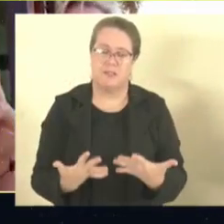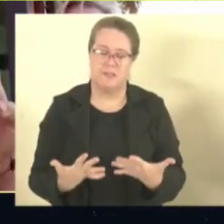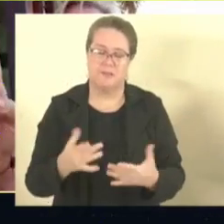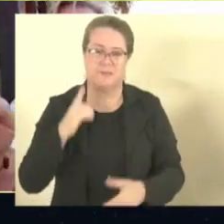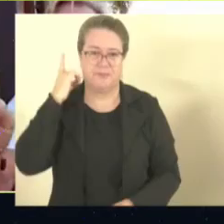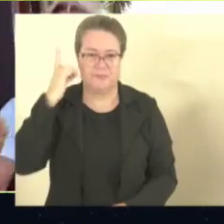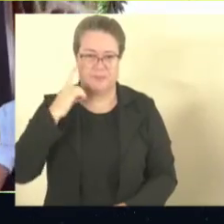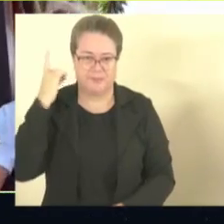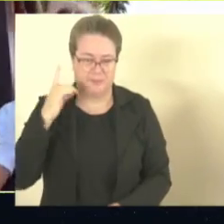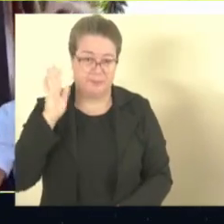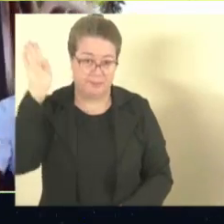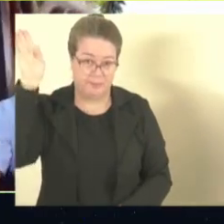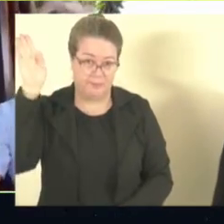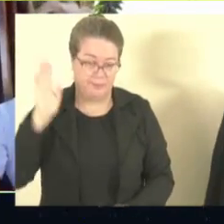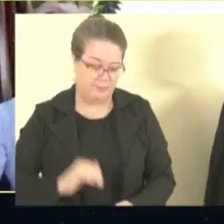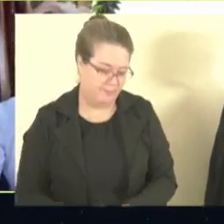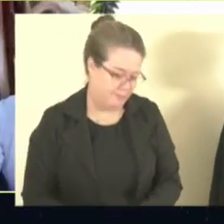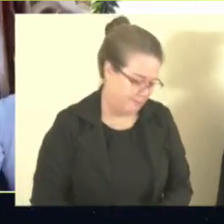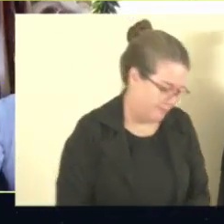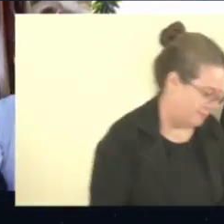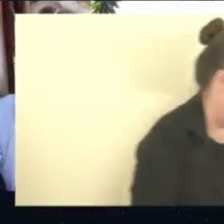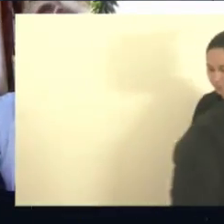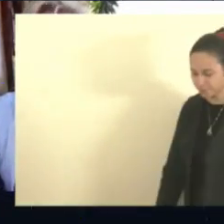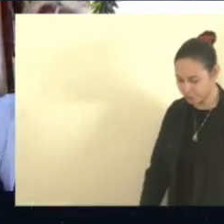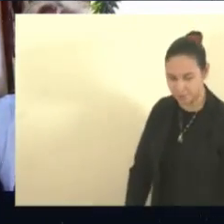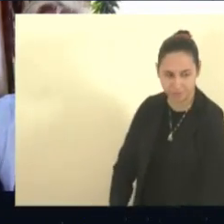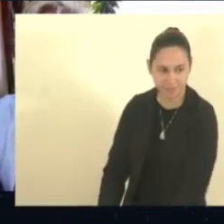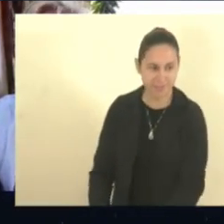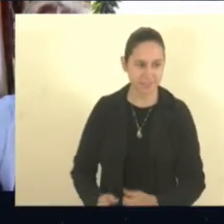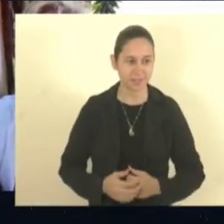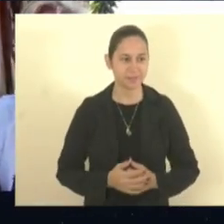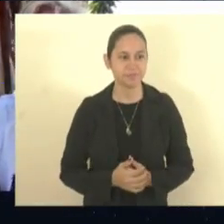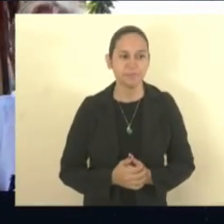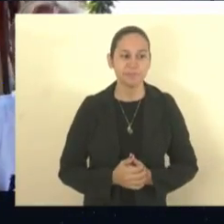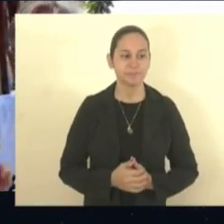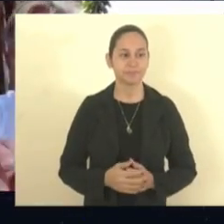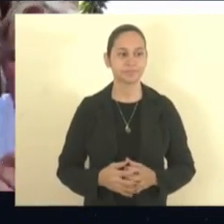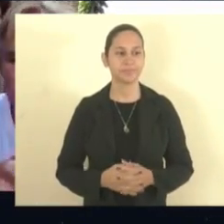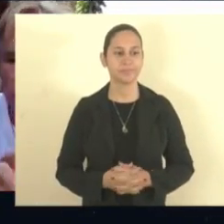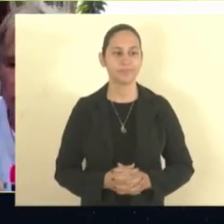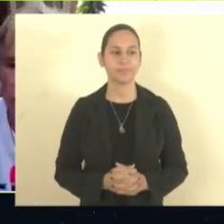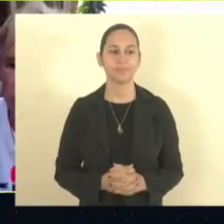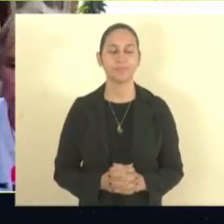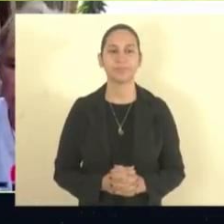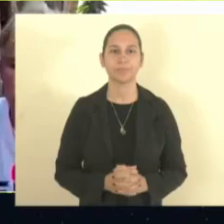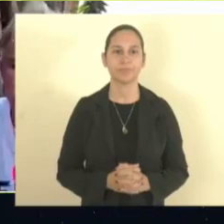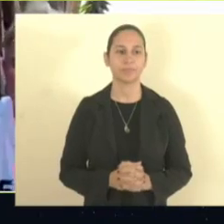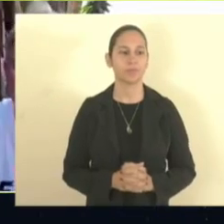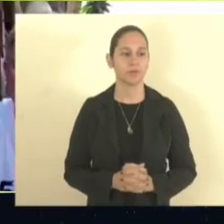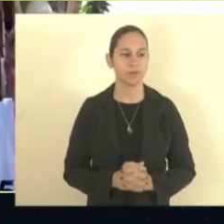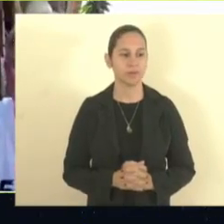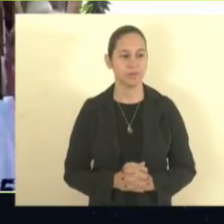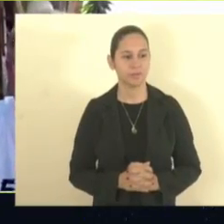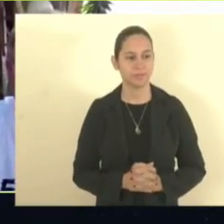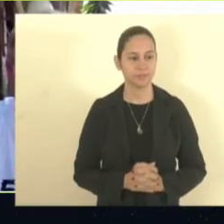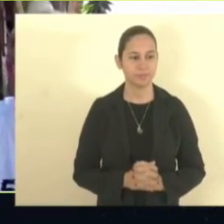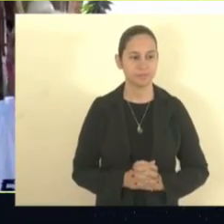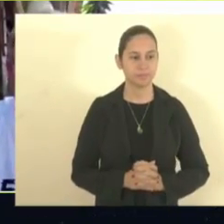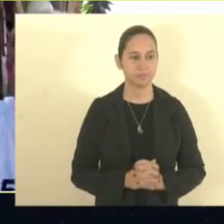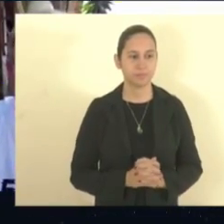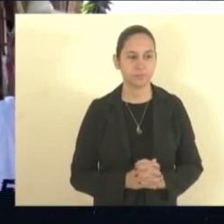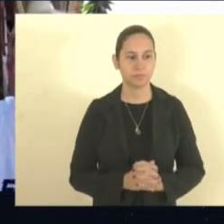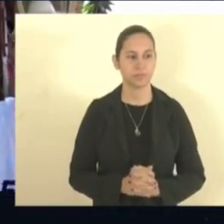Pela ordem, presidente, pela ordem. Obrigado. Obrigado, deputado Thiago Hoffmann. Seguindo a lista de